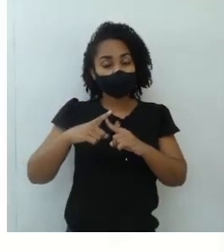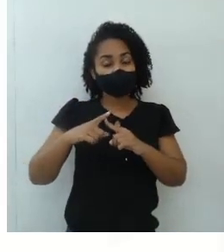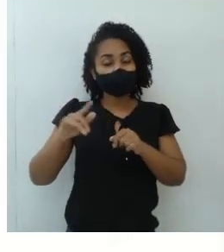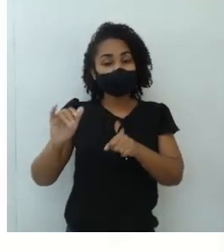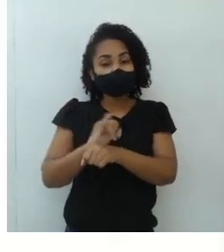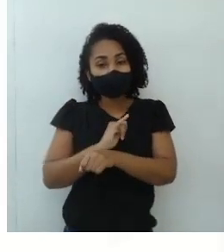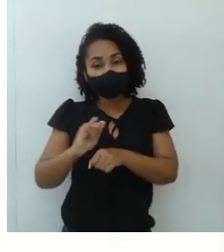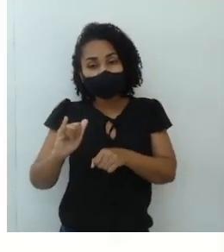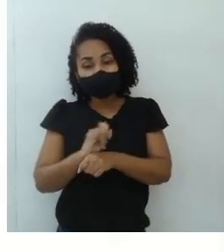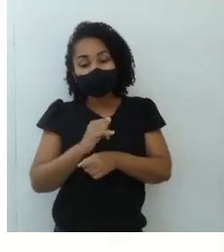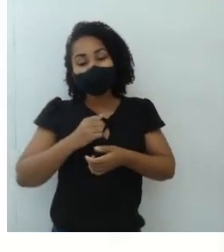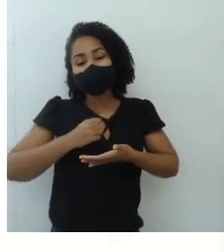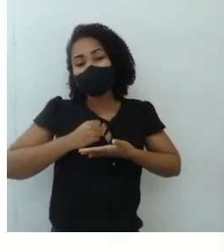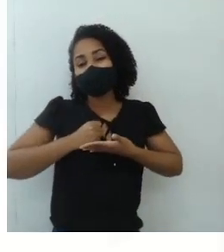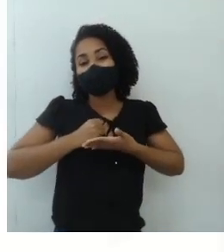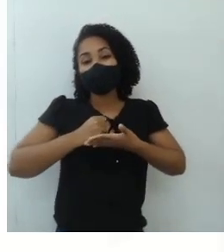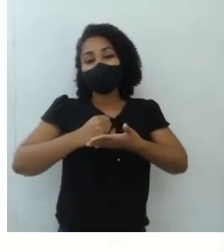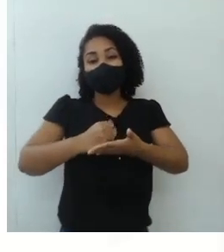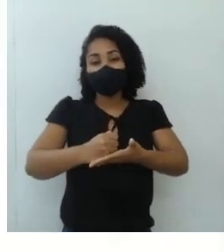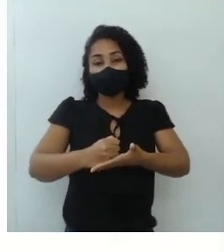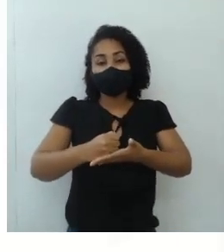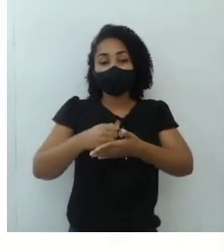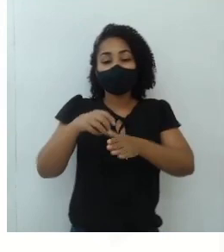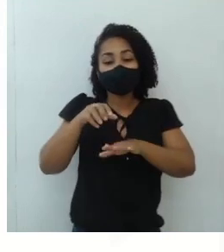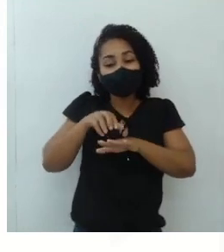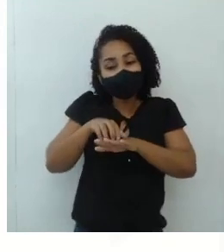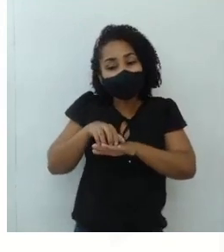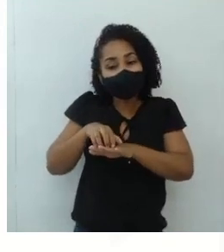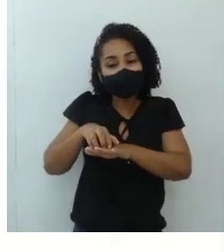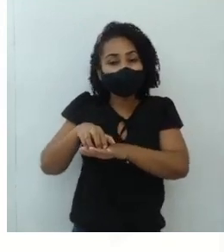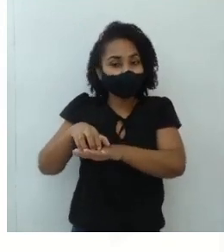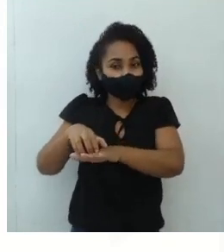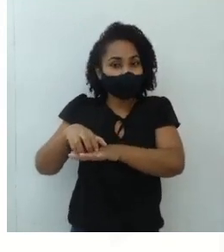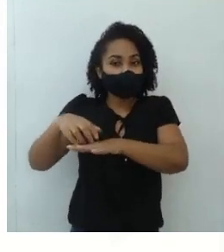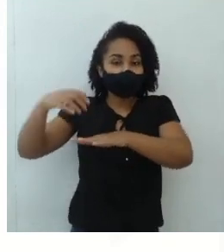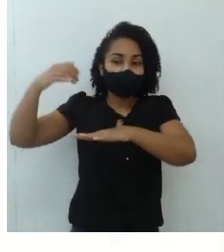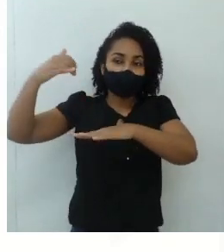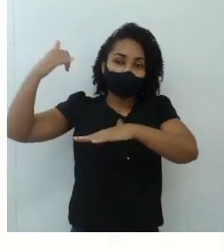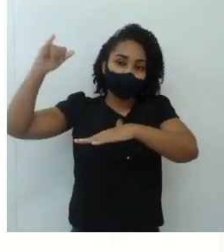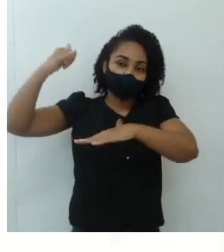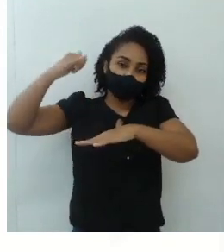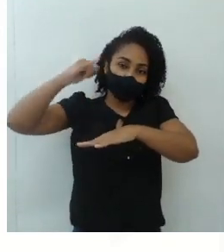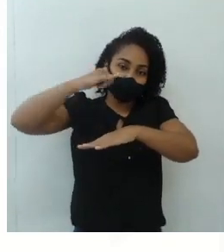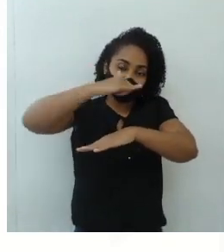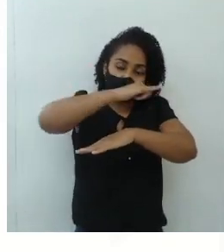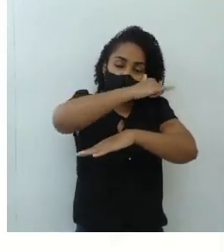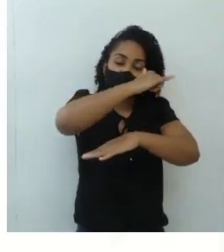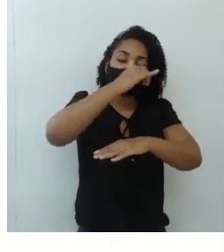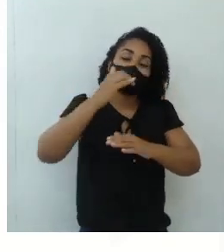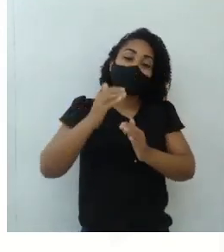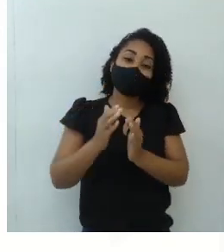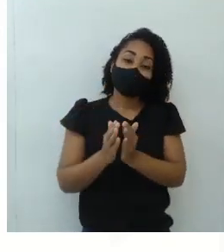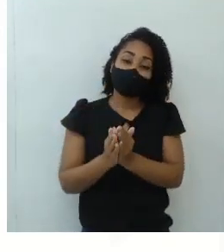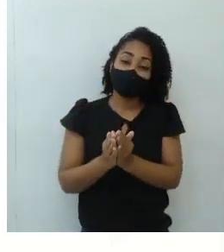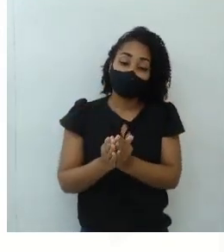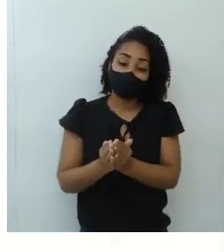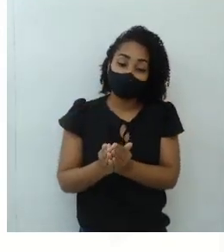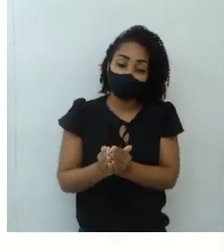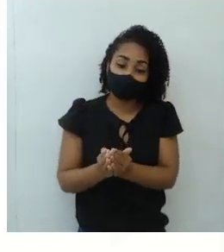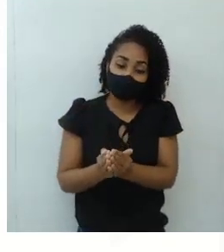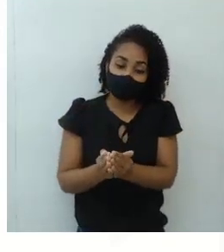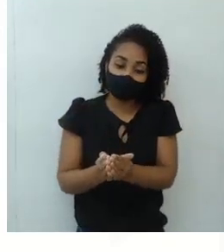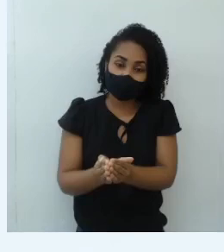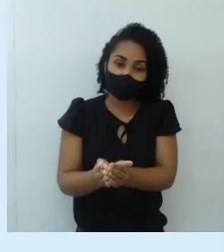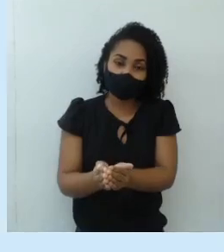de auxiliar o transporte aéreo e marítimo em suas respectivas